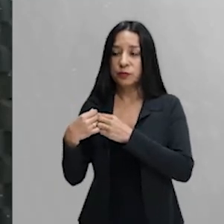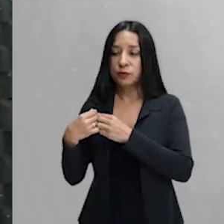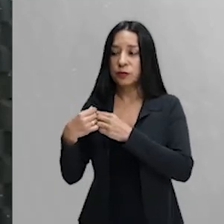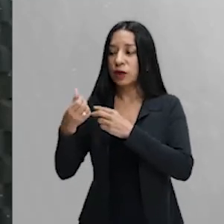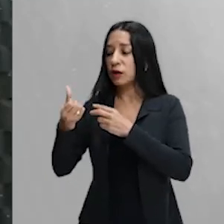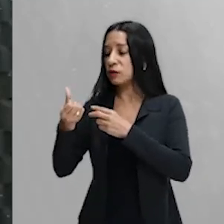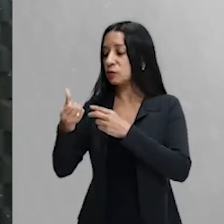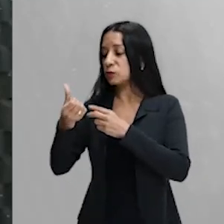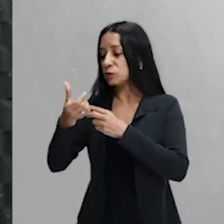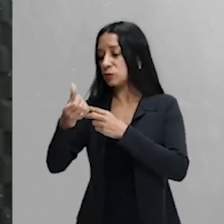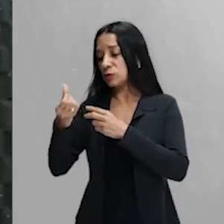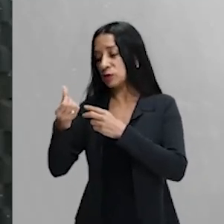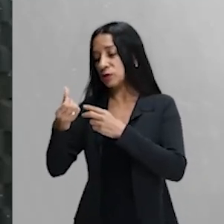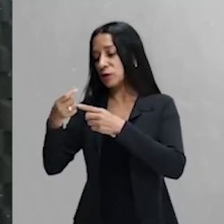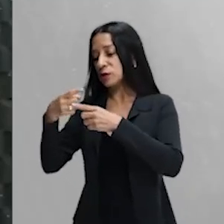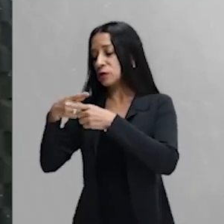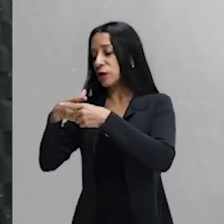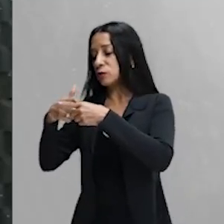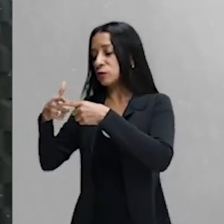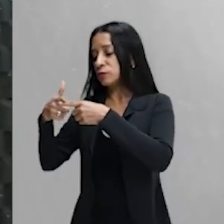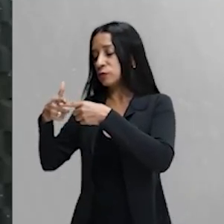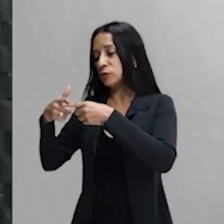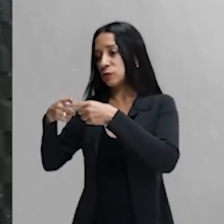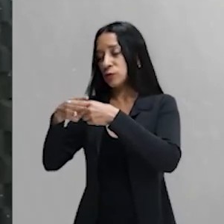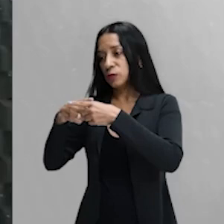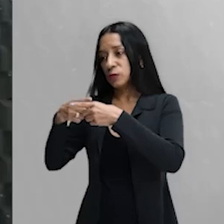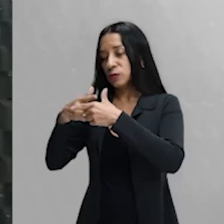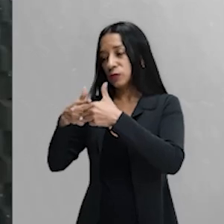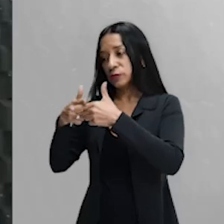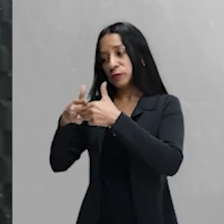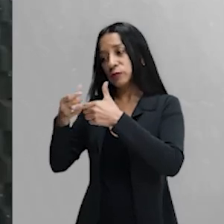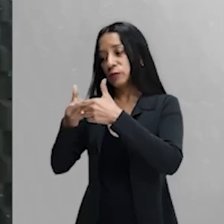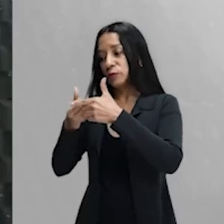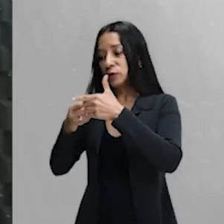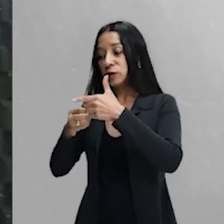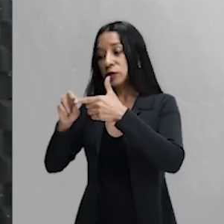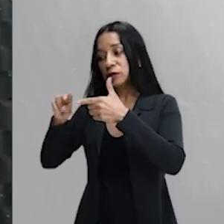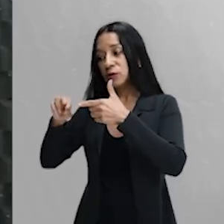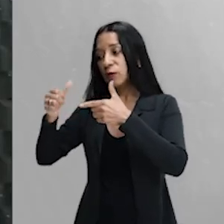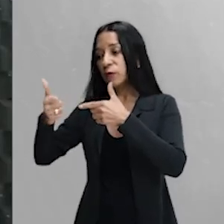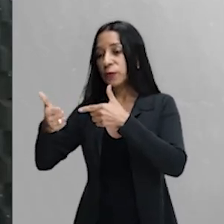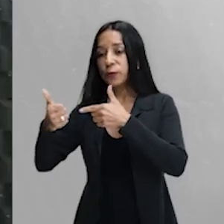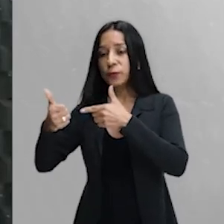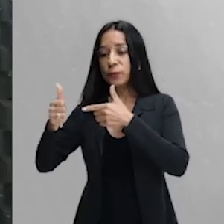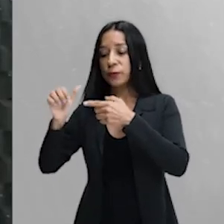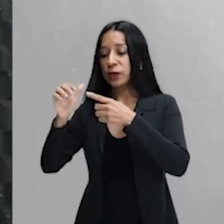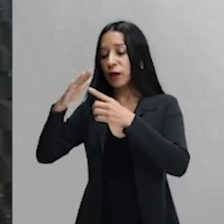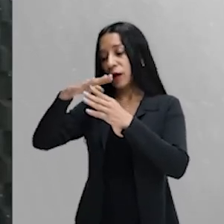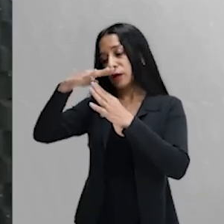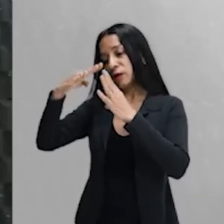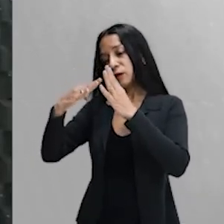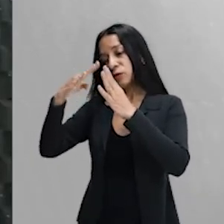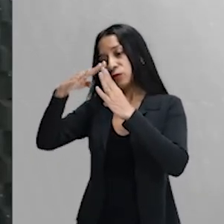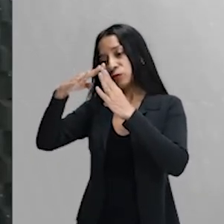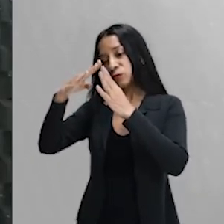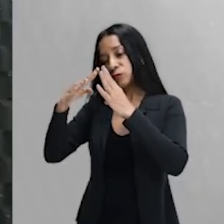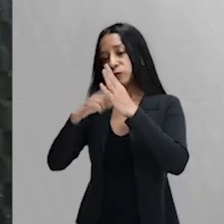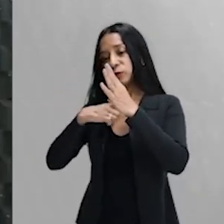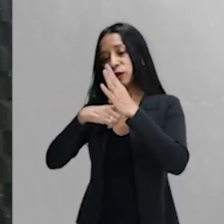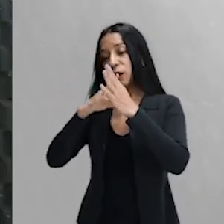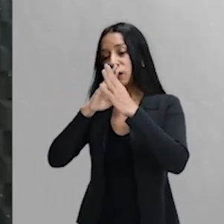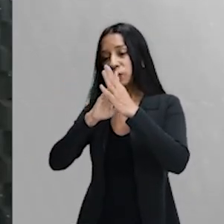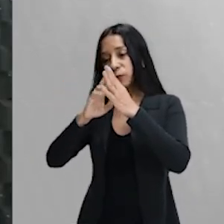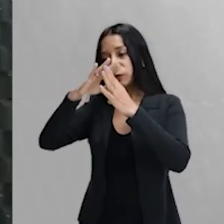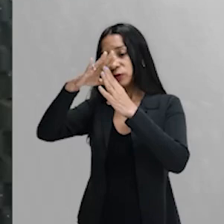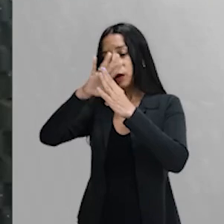Então, fica essa expressão aqui. Certinho? Então, nós temos aí a área total da minha pirâmide. A